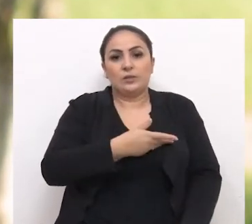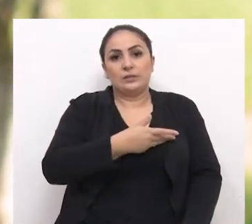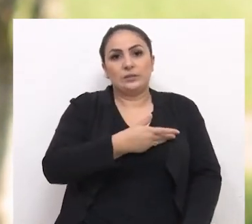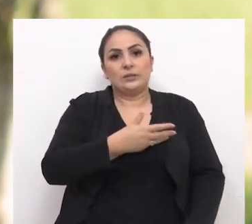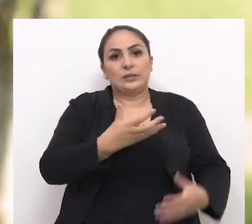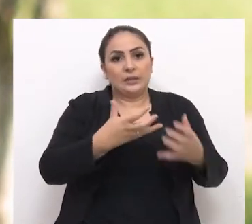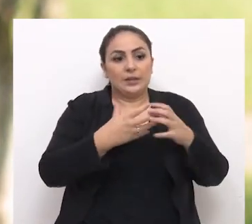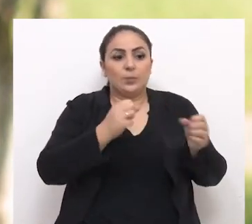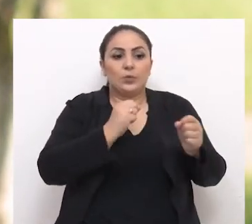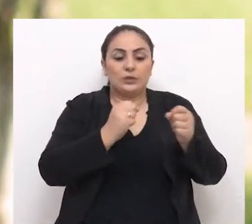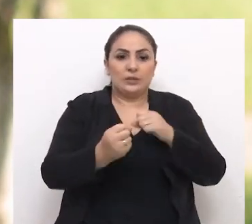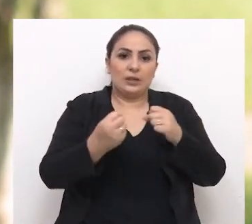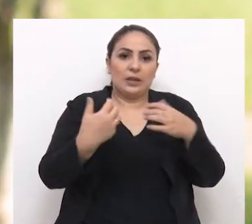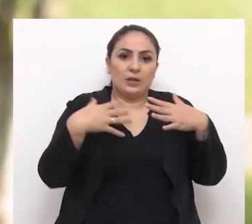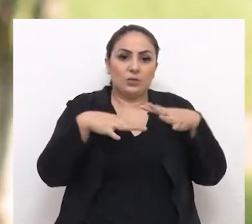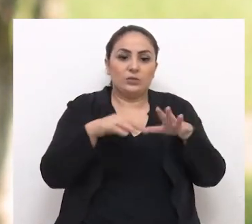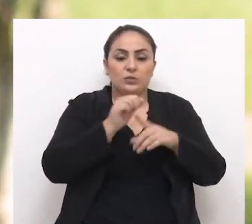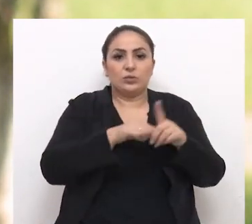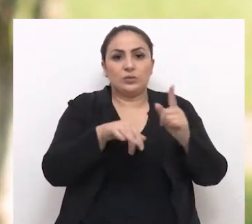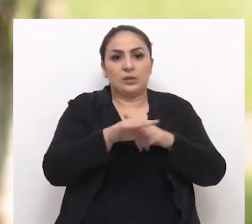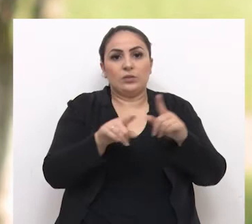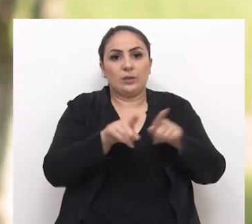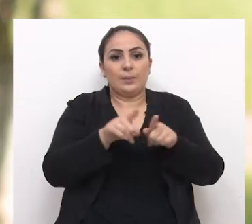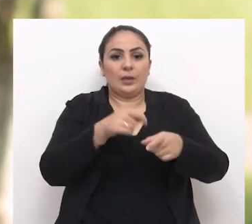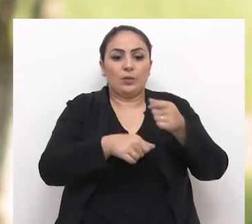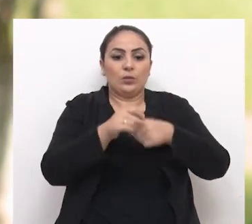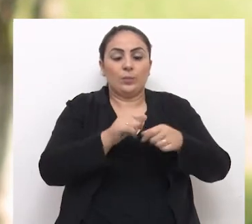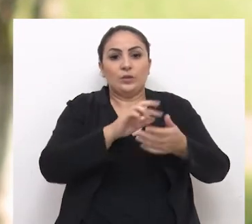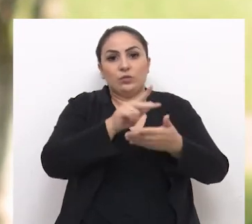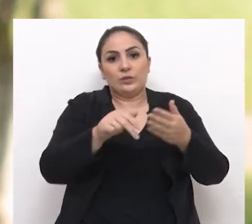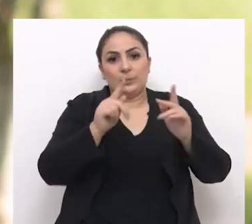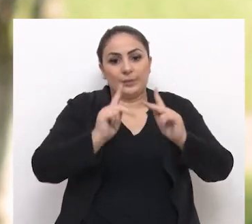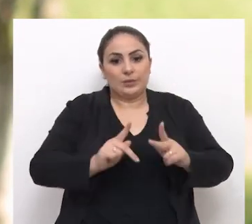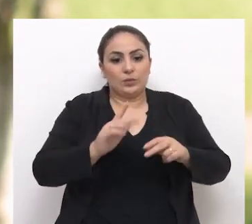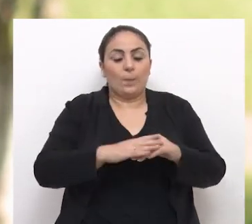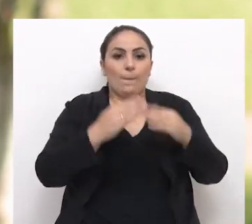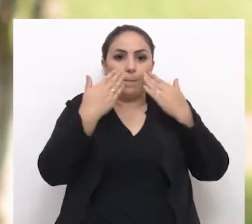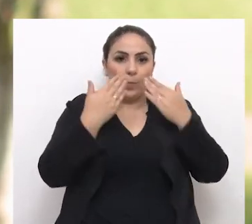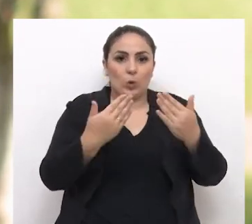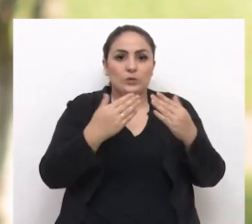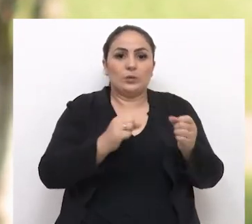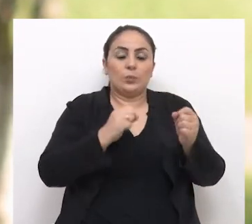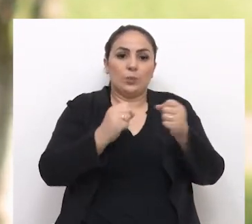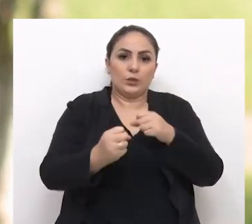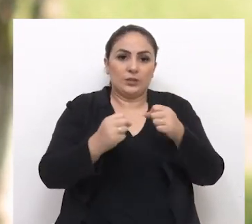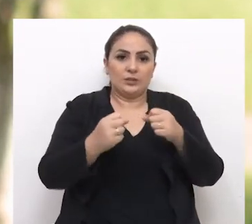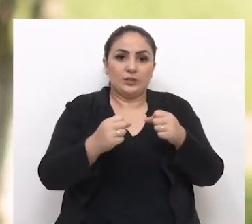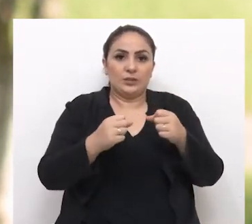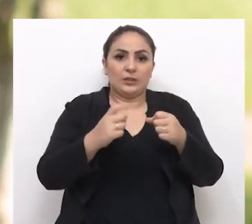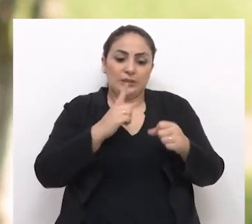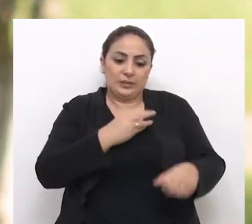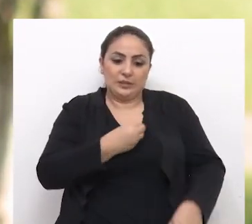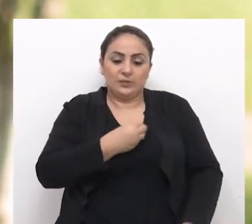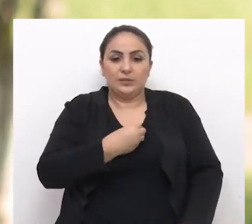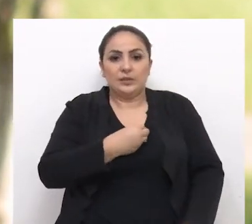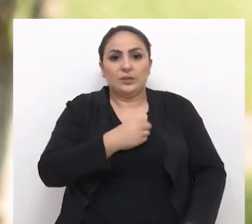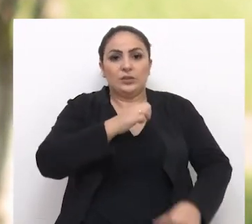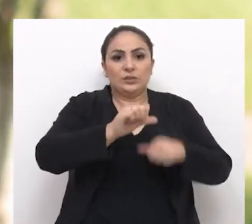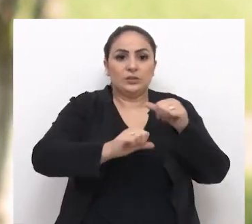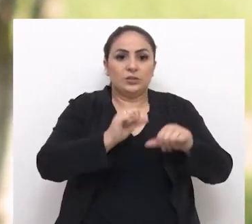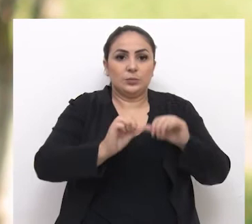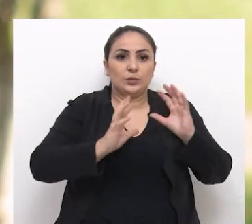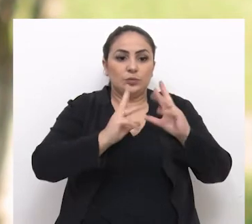nós queremos potencializar a inclusão social e econômica de várias pessoas, mostrando o potencial que o resíduo